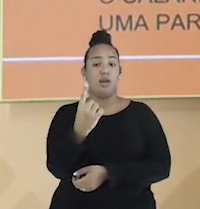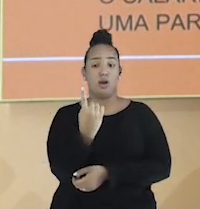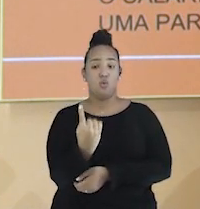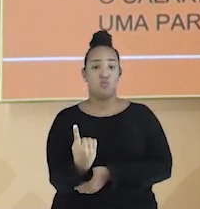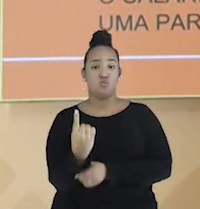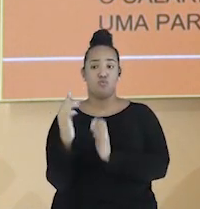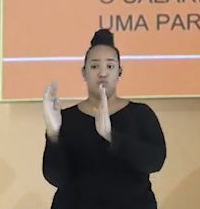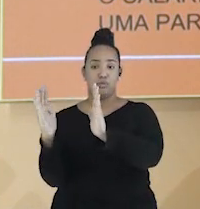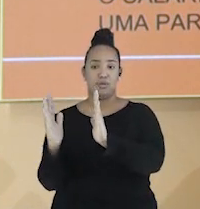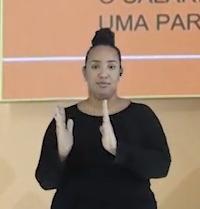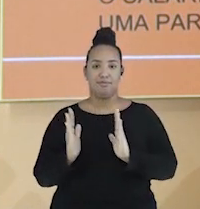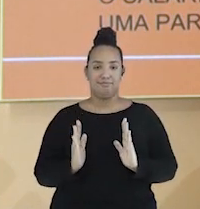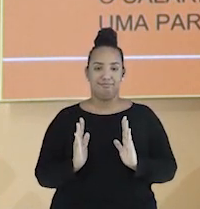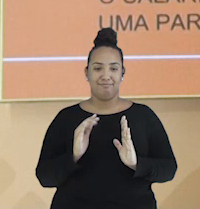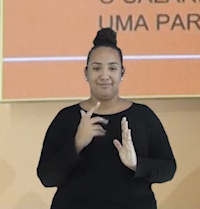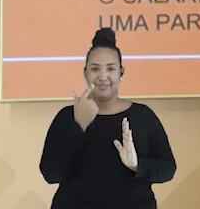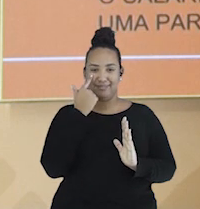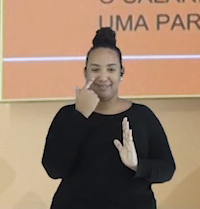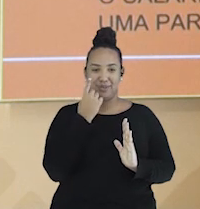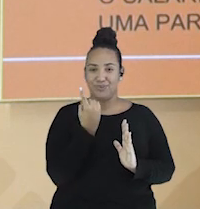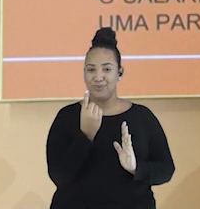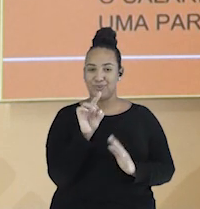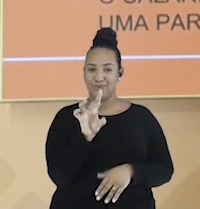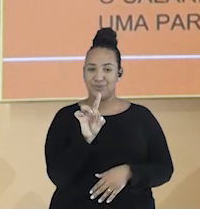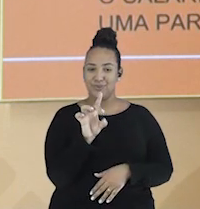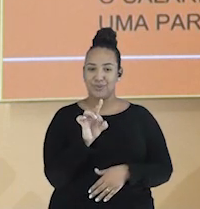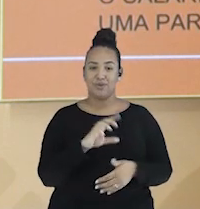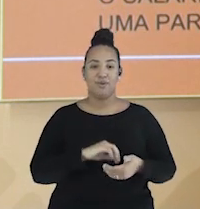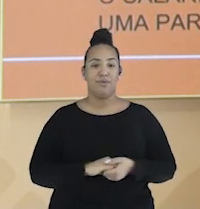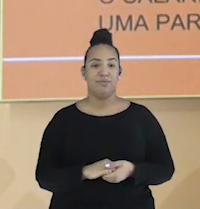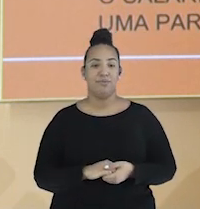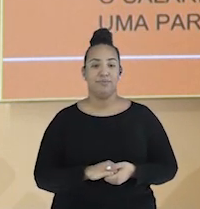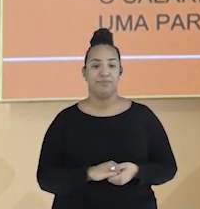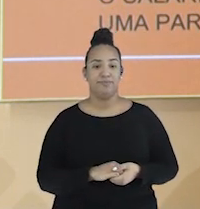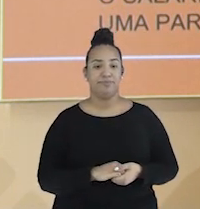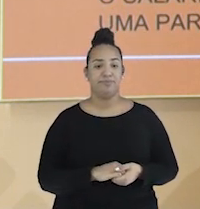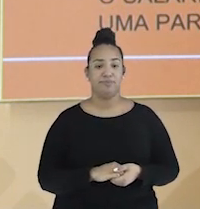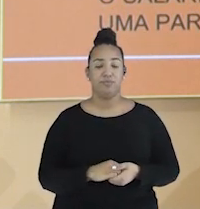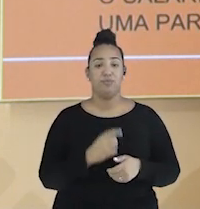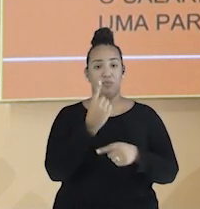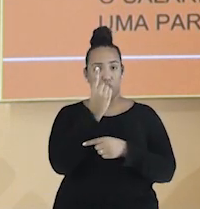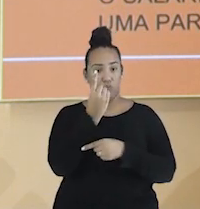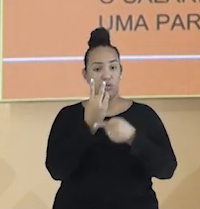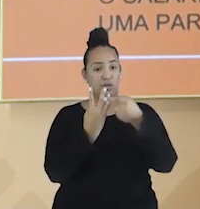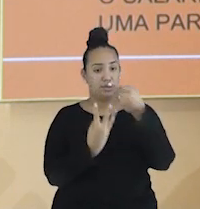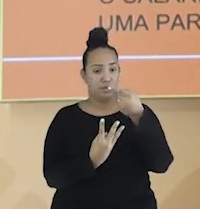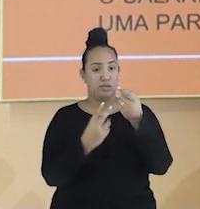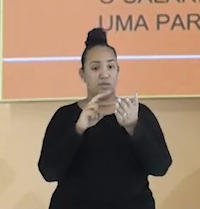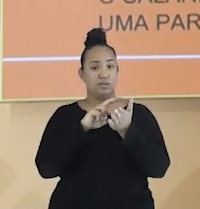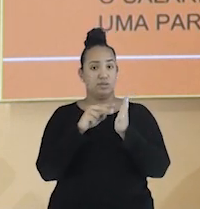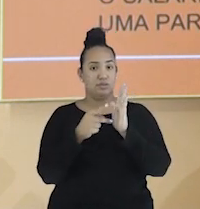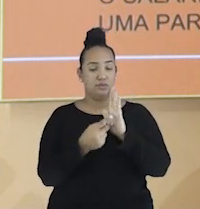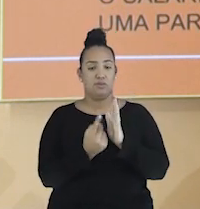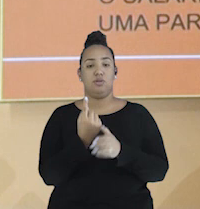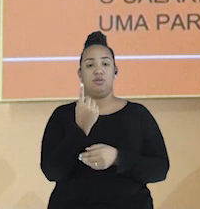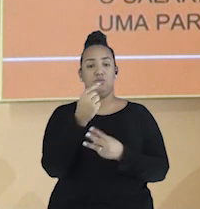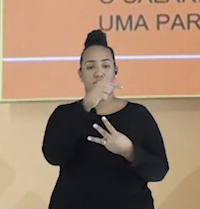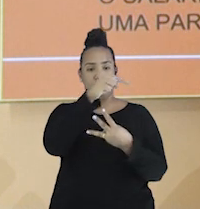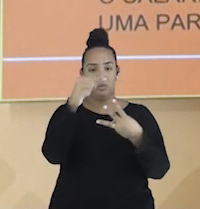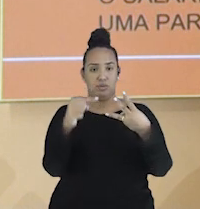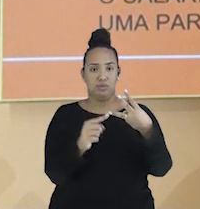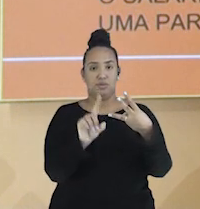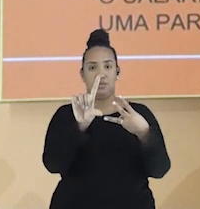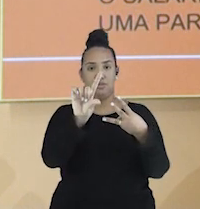que é equivalente a uma parte somente dessa aqui, tá bom? Então 1/3 é uma das 3